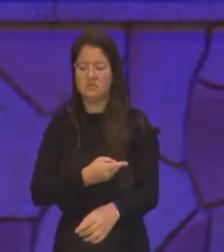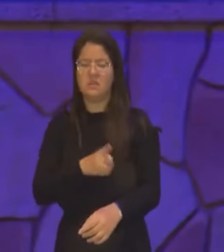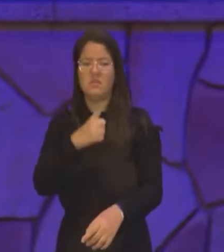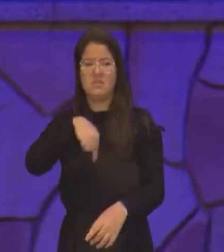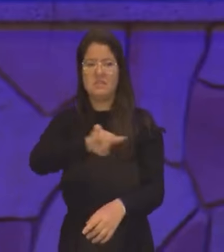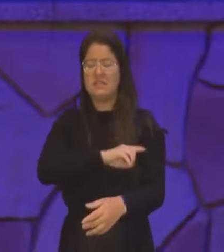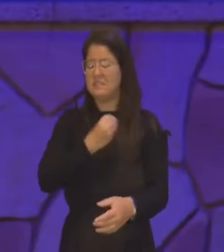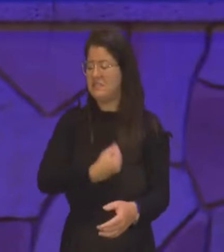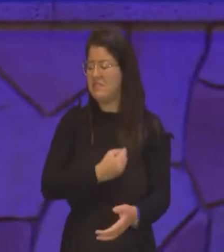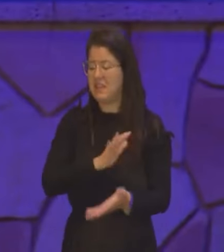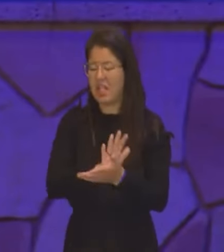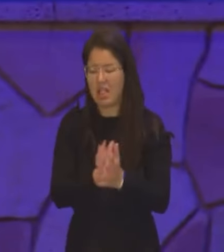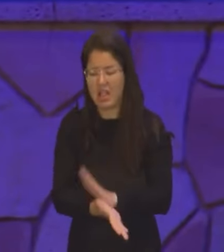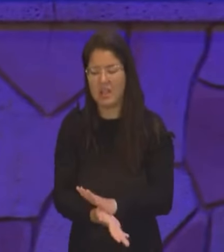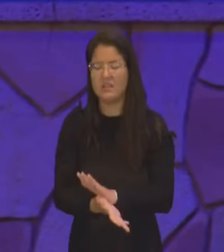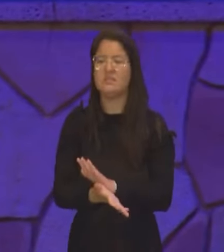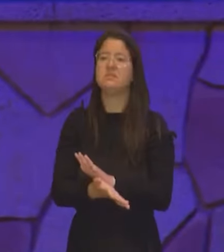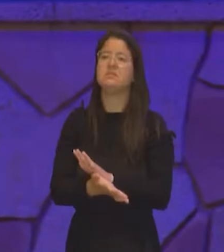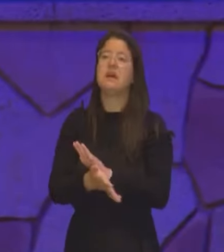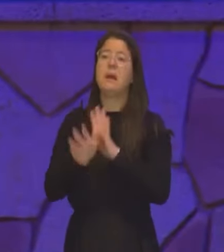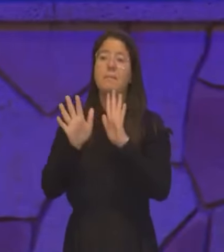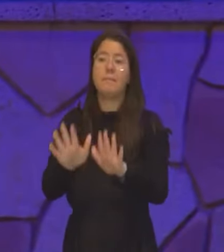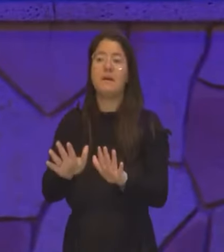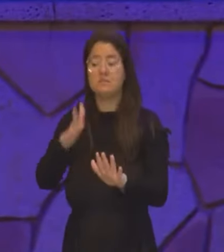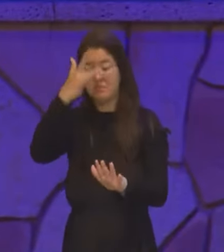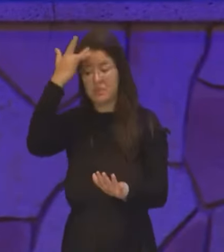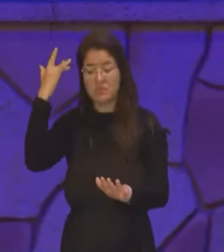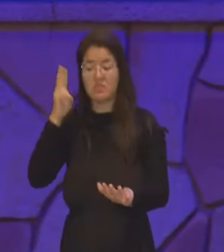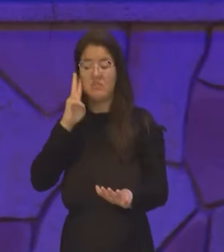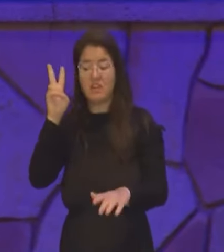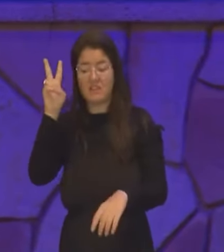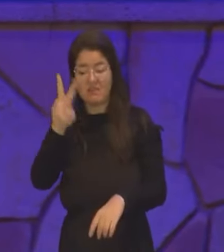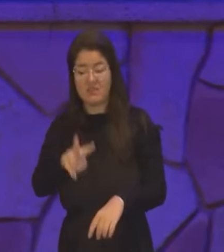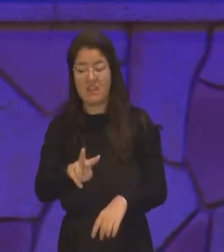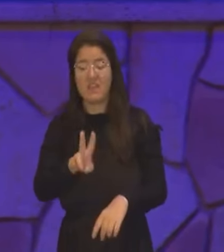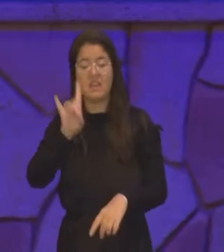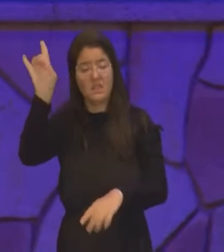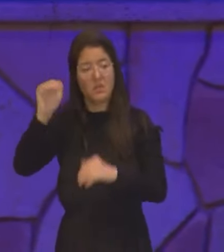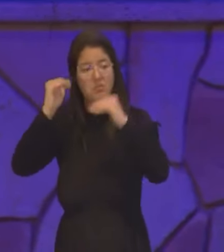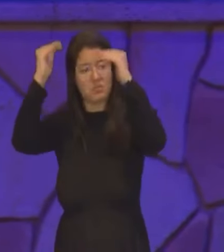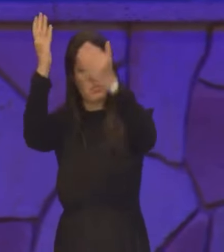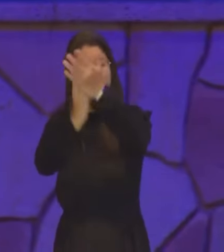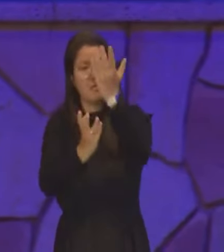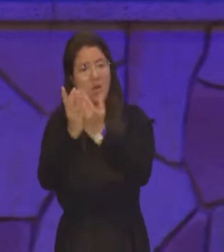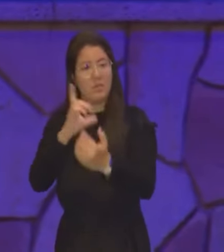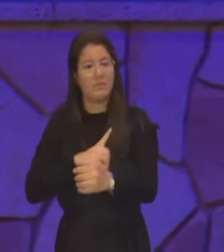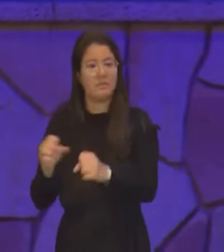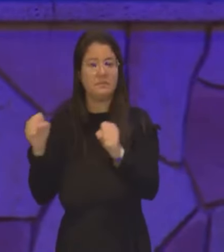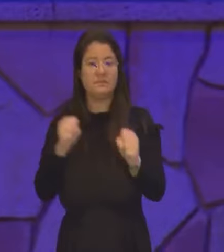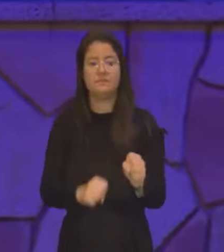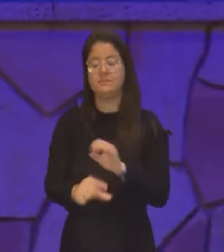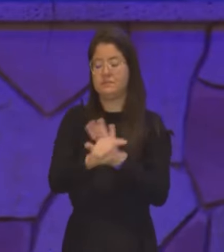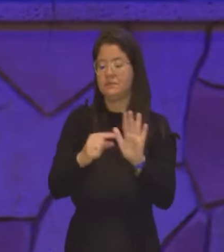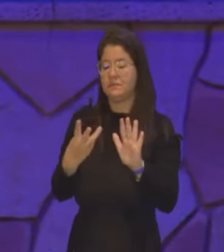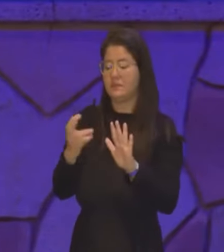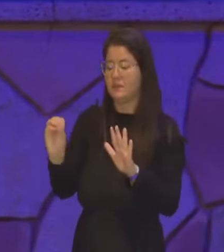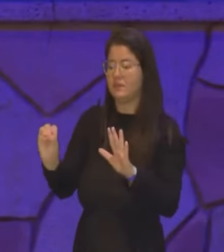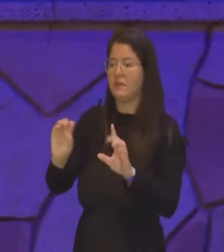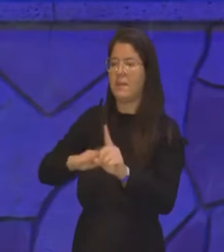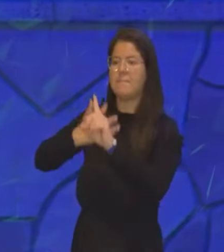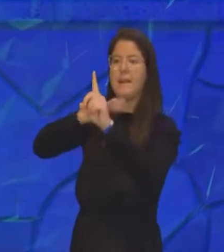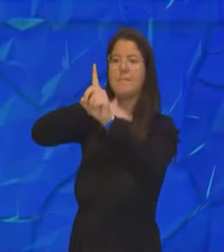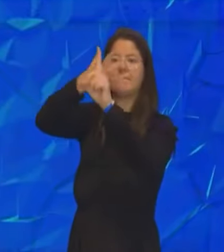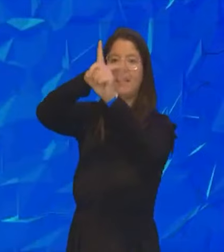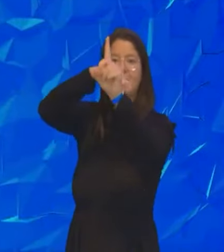estavam vivendo, eles olharão e reconhecerão a minha mão. Ele diz no verso 30, multiplicarei os